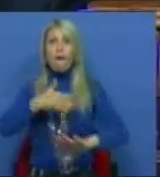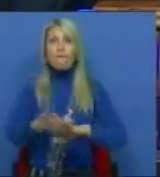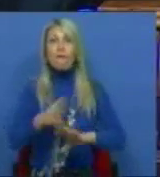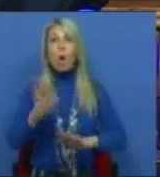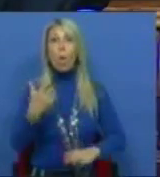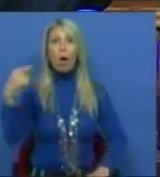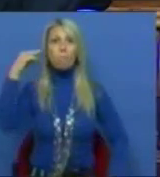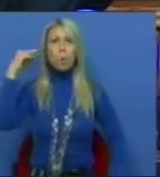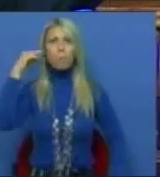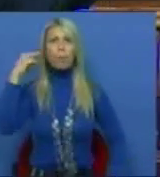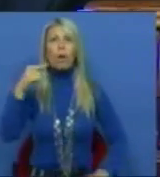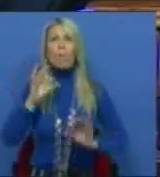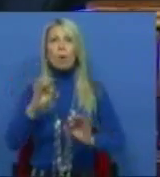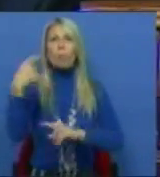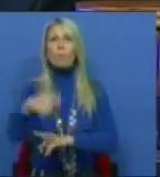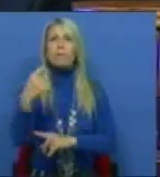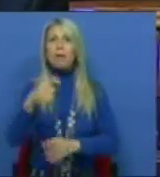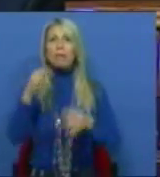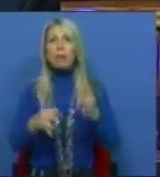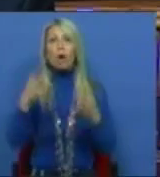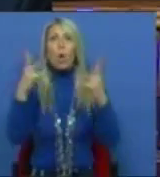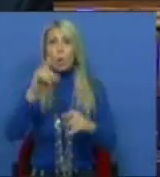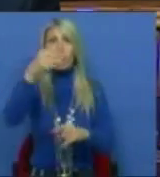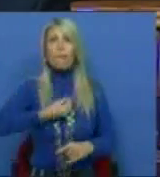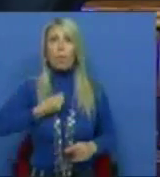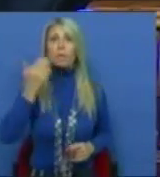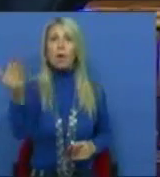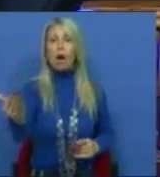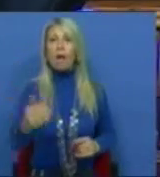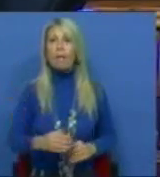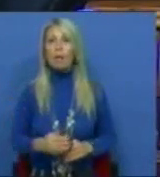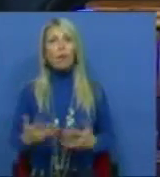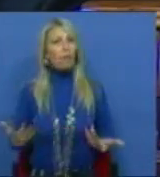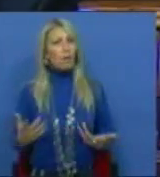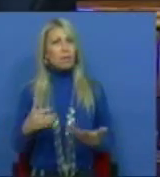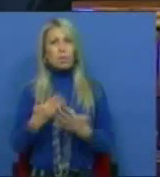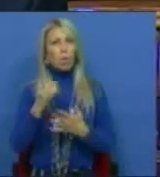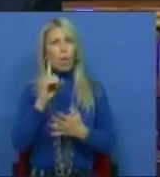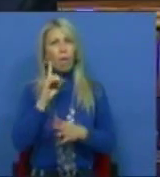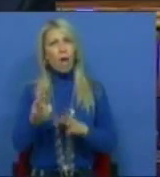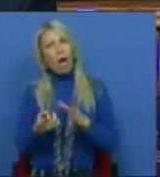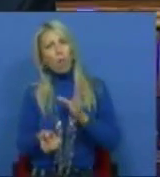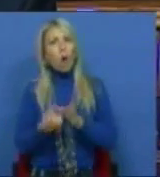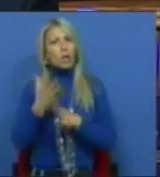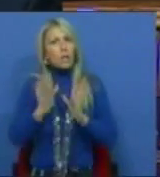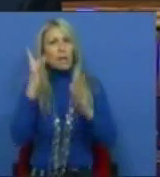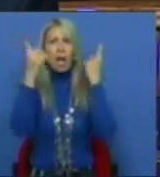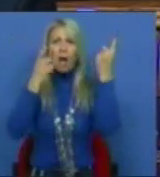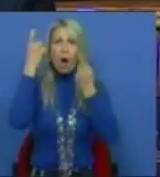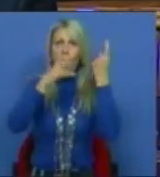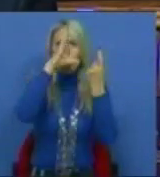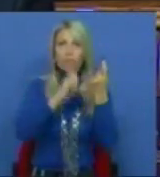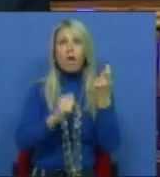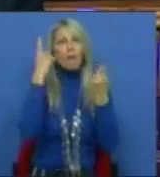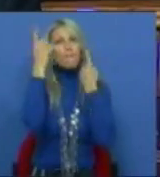que o próprio Presidente do Tribunal de Contas está também preocupado com esta matéria. Será que isto não dá origem a alguma reflexão por parte do Governo e a ponderar, de